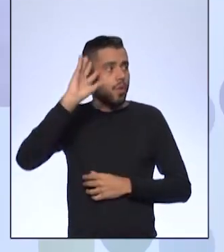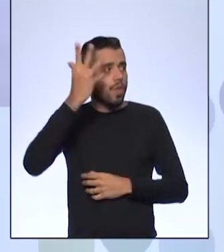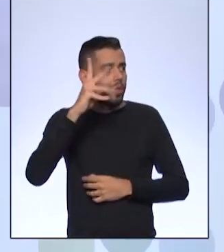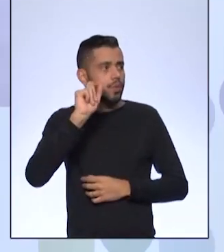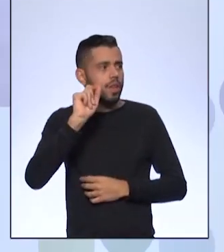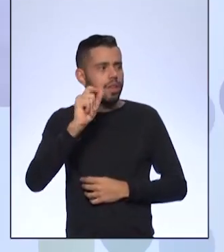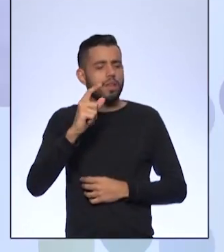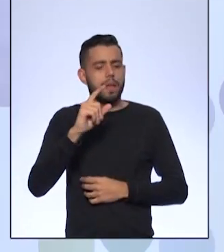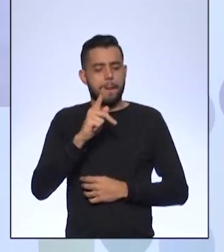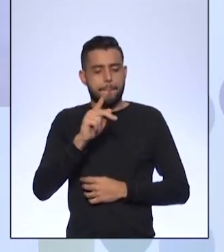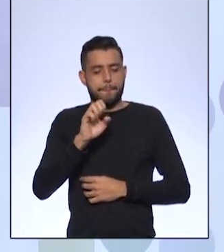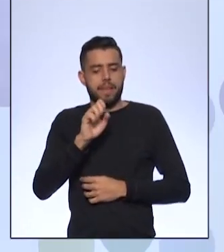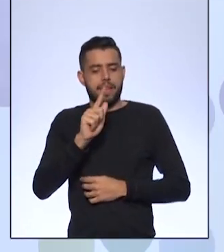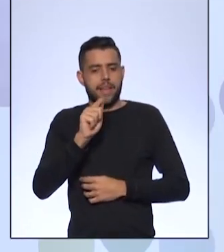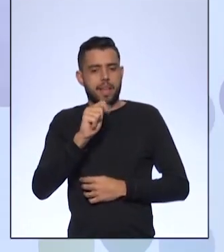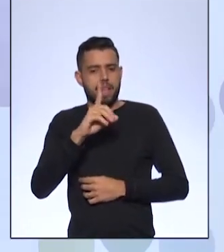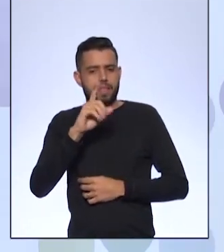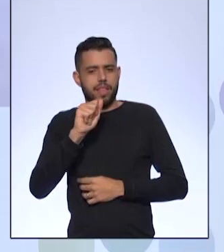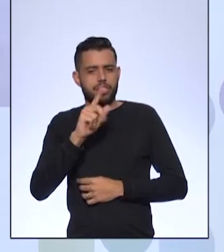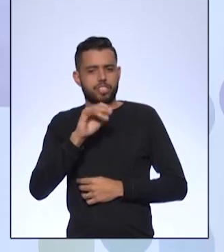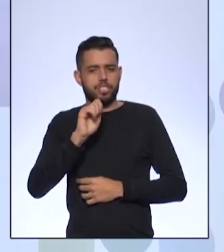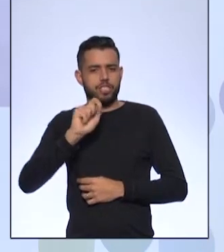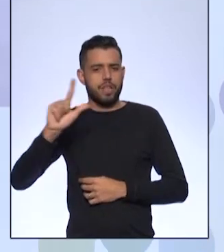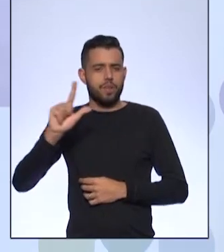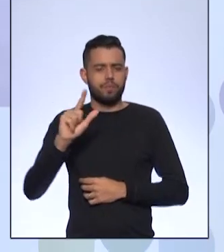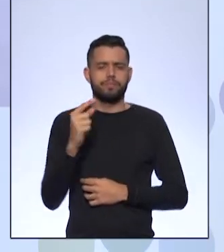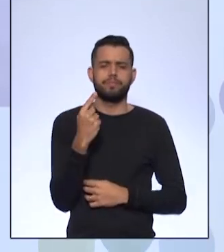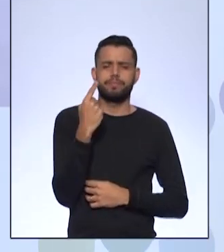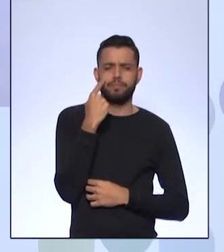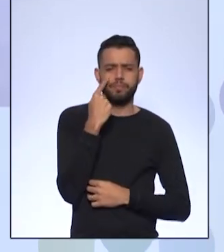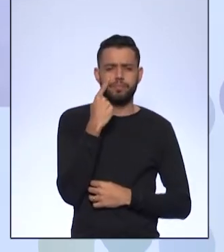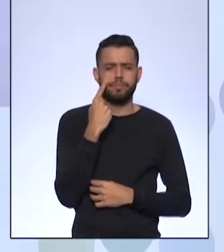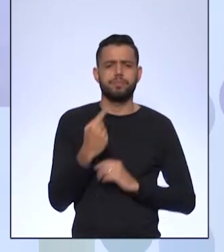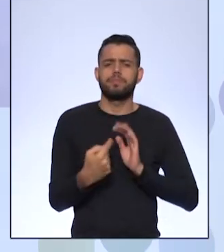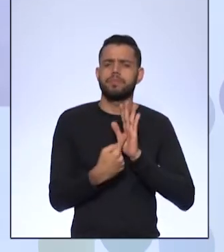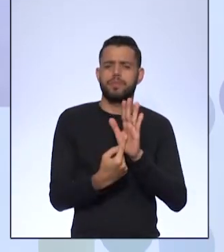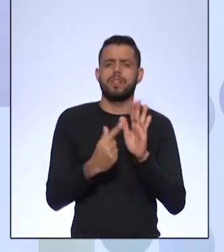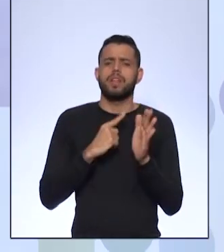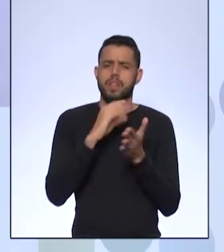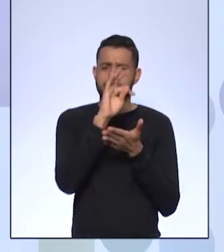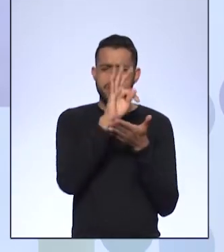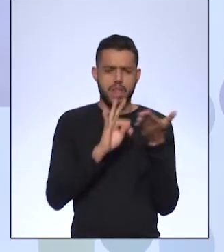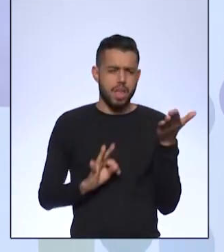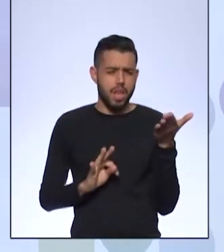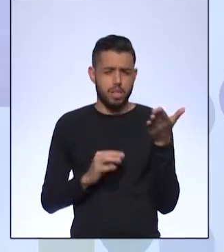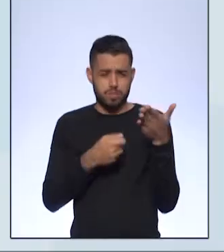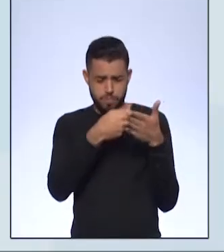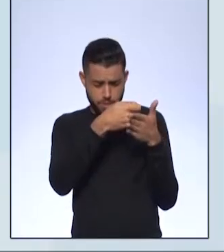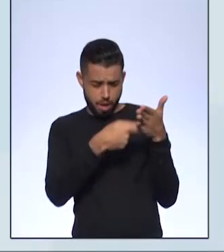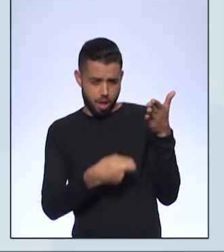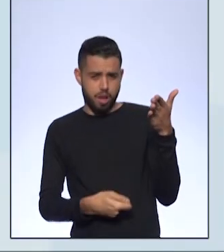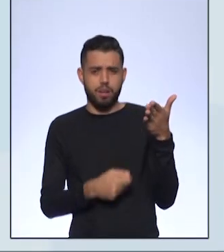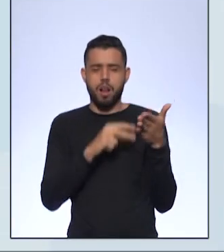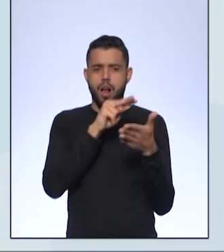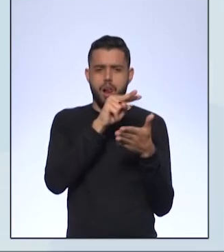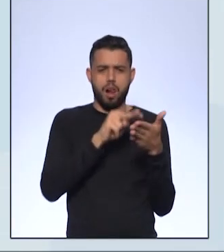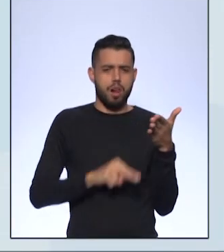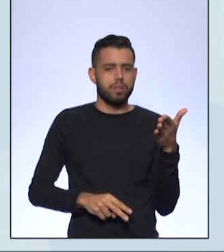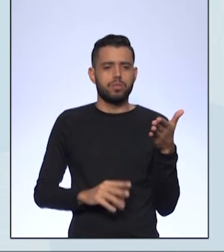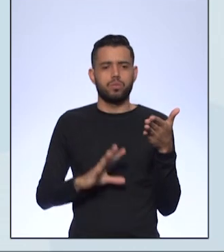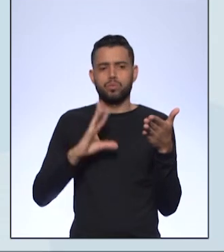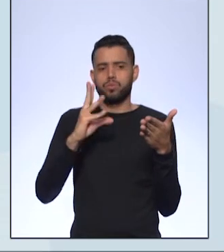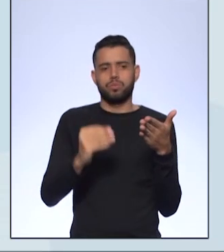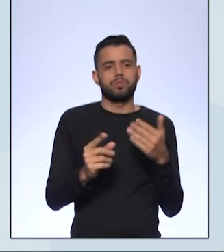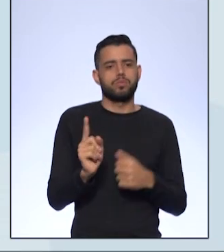as pegadas digitais? Vai aparecer aí na tela para vocês. Lembrando, tem muito texto, gente, mas não é para vocês lerem assim ensandecidamente. É porque